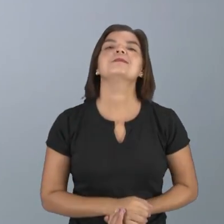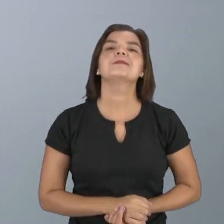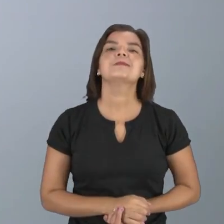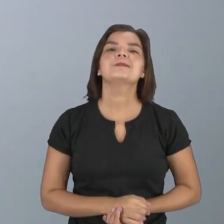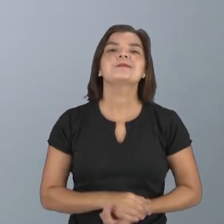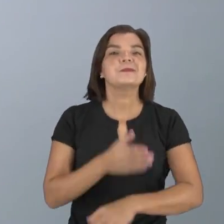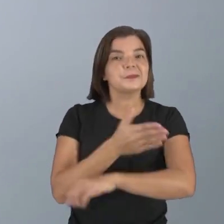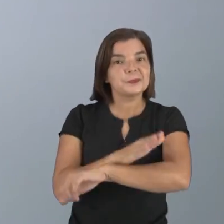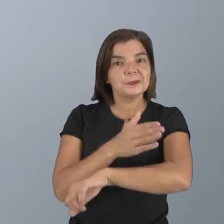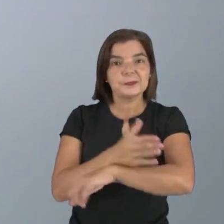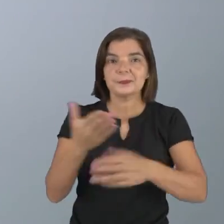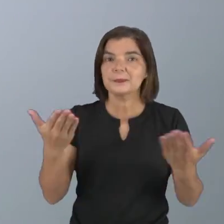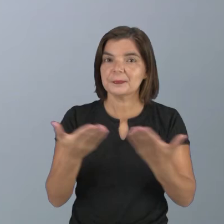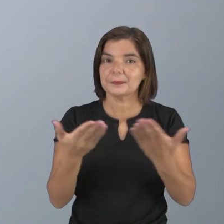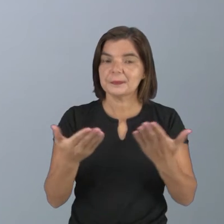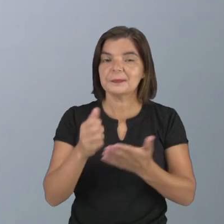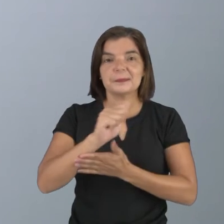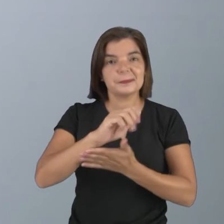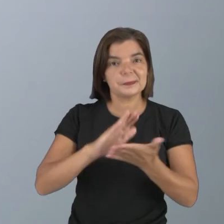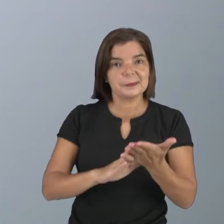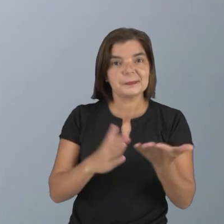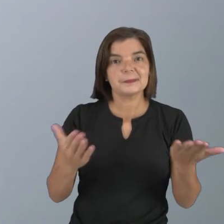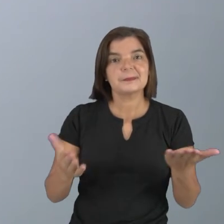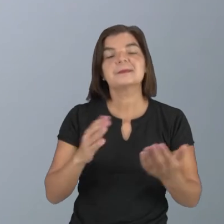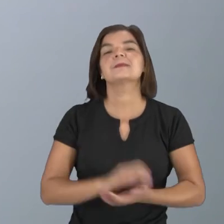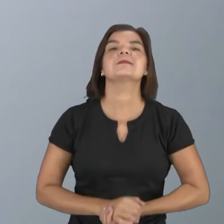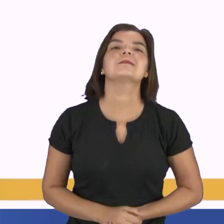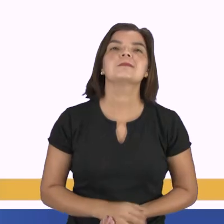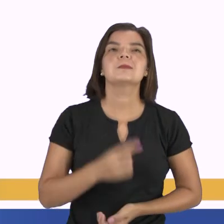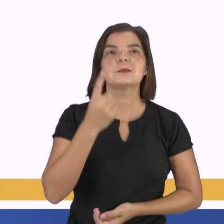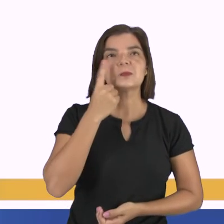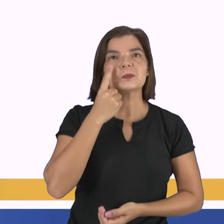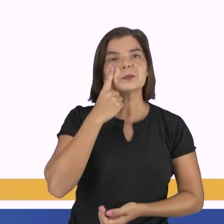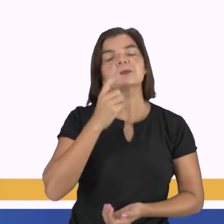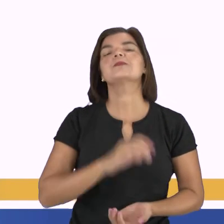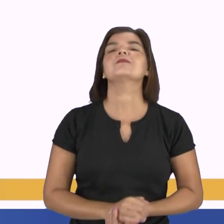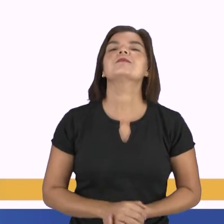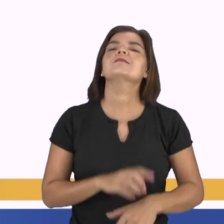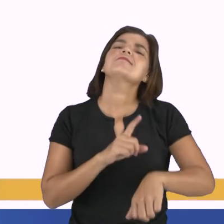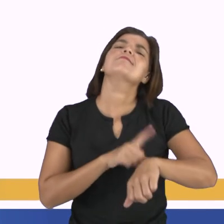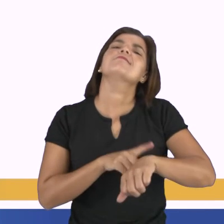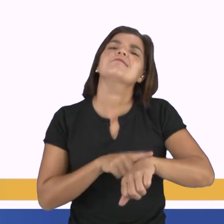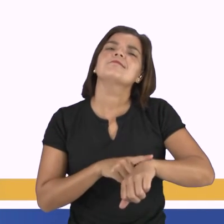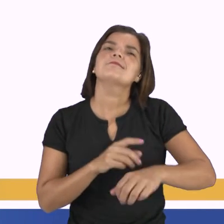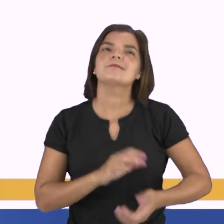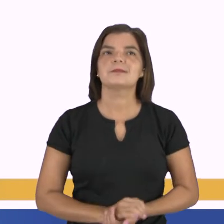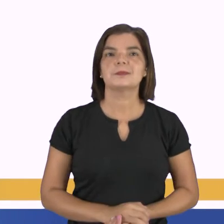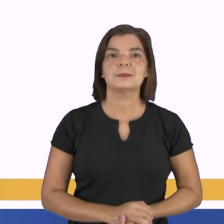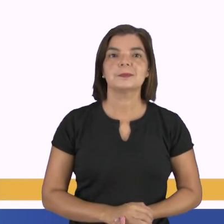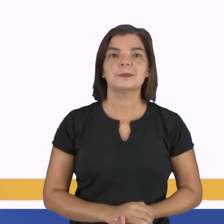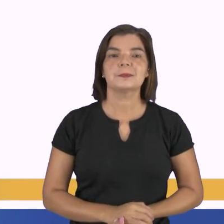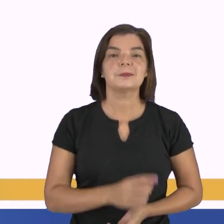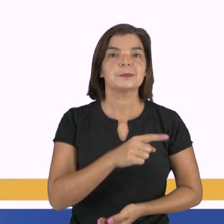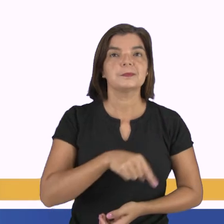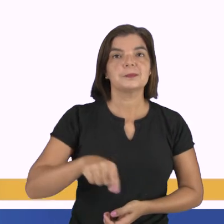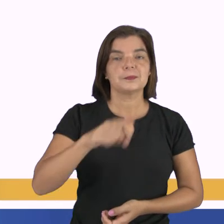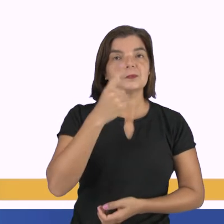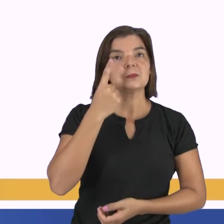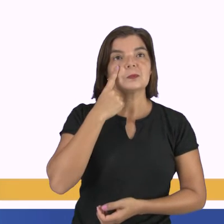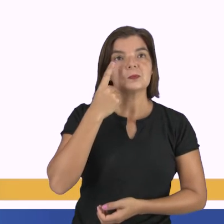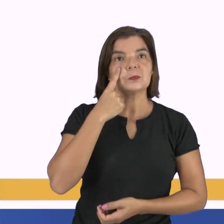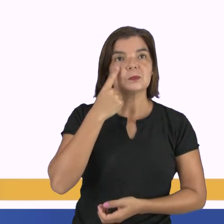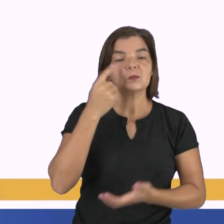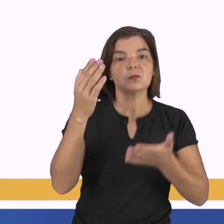Vamos trabalhar um pouquinho? Vamos fazer um pouquinho de exercício, então? Olha só, pessoal. Que horas são? Eu coloquei para vocês, olha